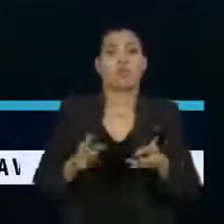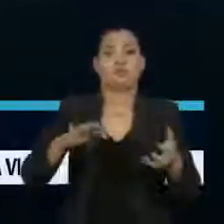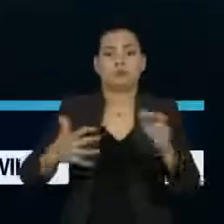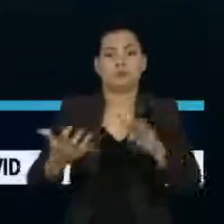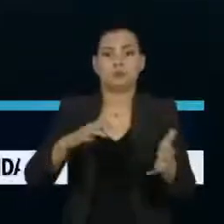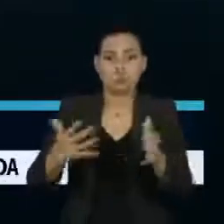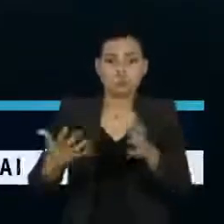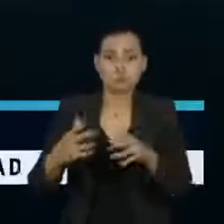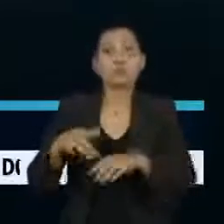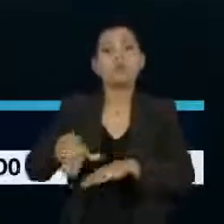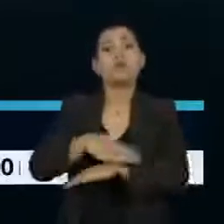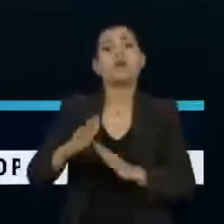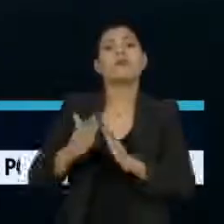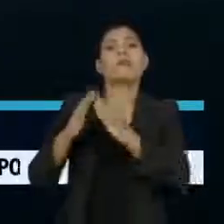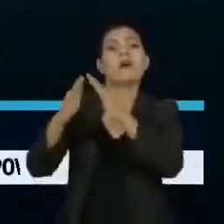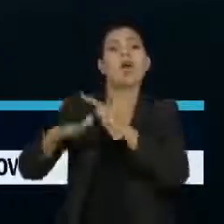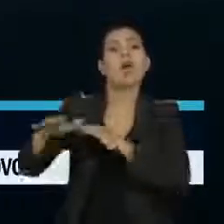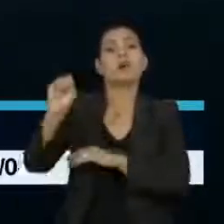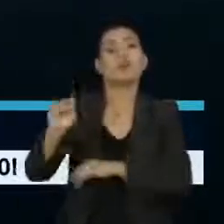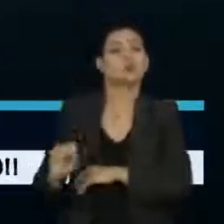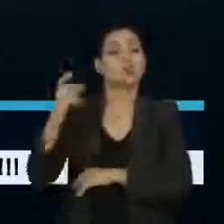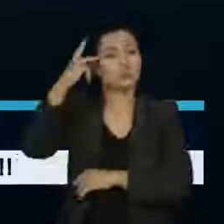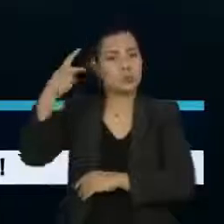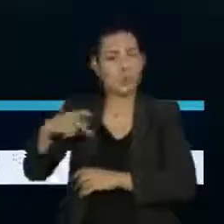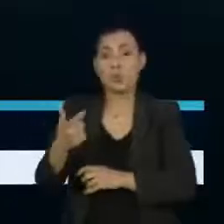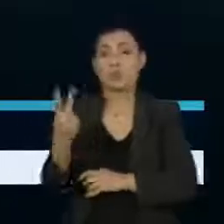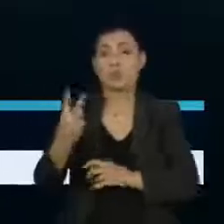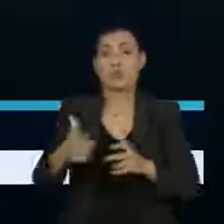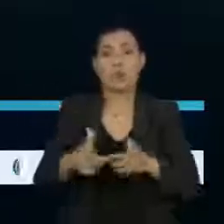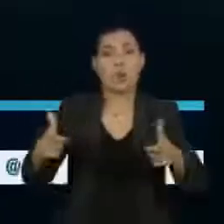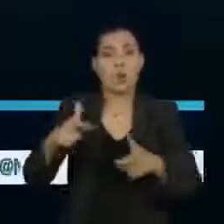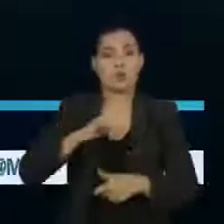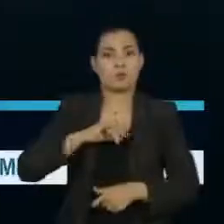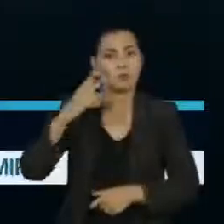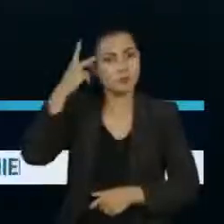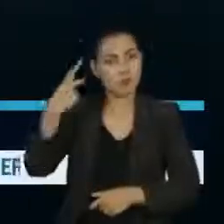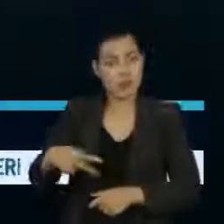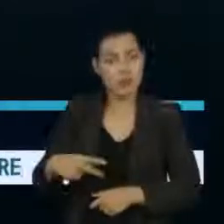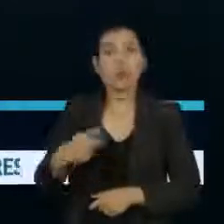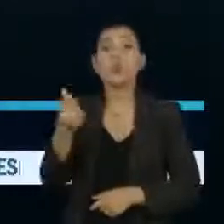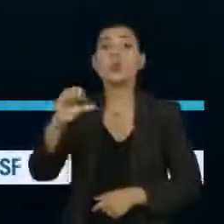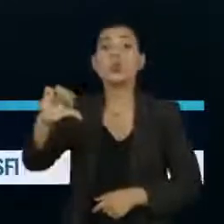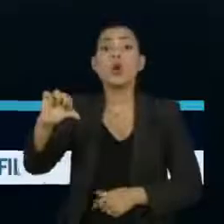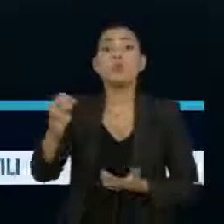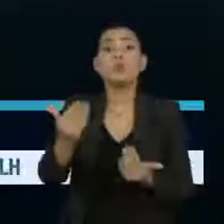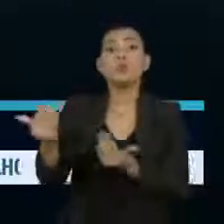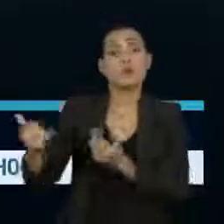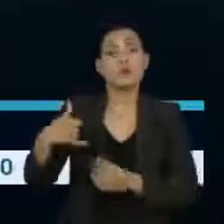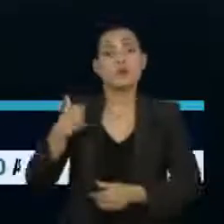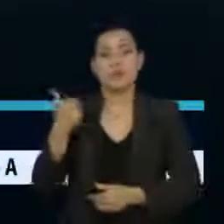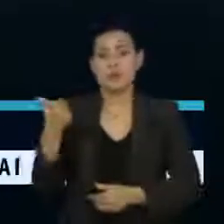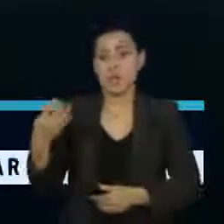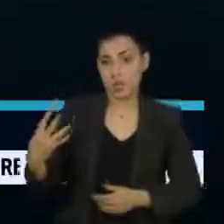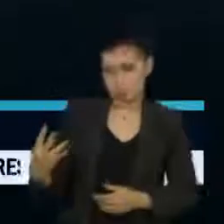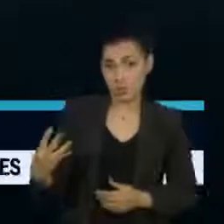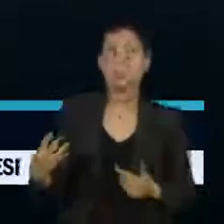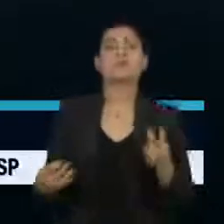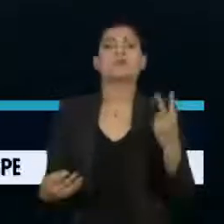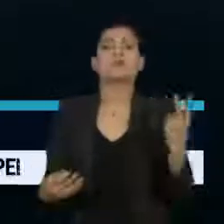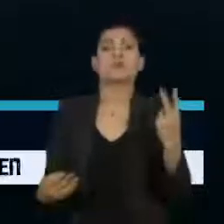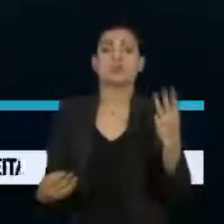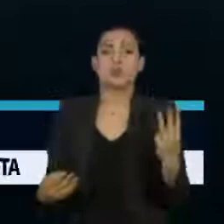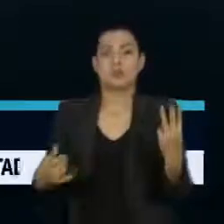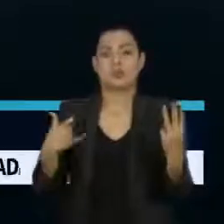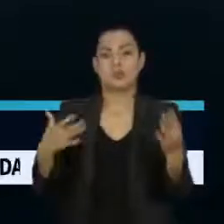Paraisópolis, favela da Zona Sul de São Paulo e a segunda maior da cidade, 9 jovens com idades entre 14 e